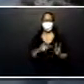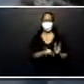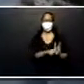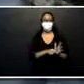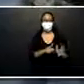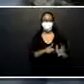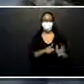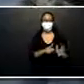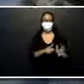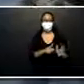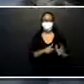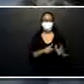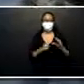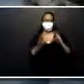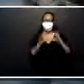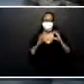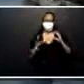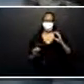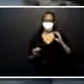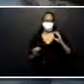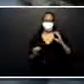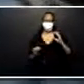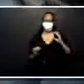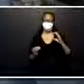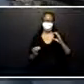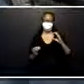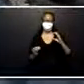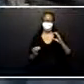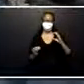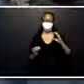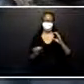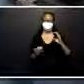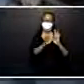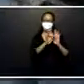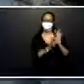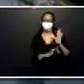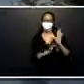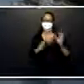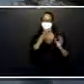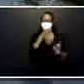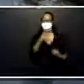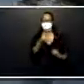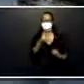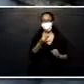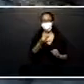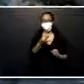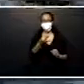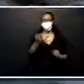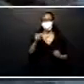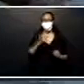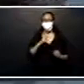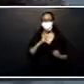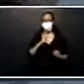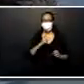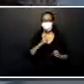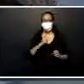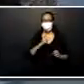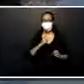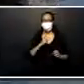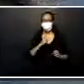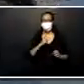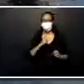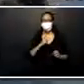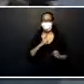primeira característica, não é? Do artigo de opinião, em que nós temos aqui uma